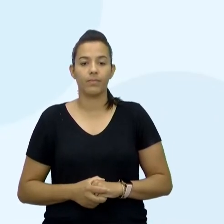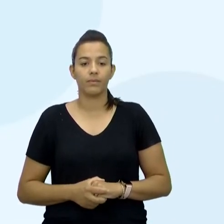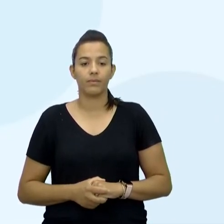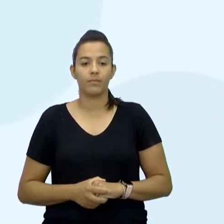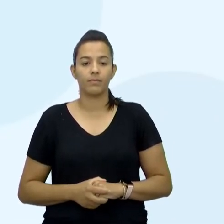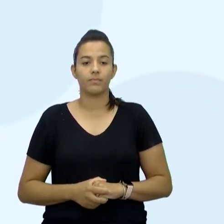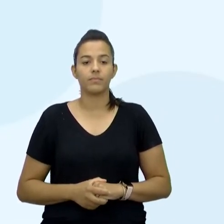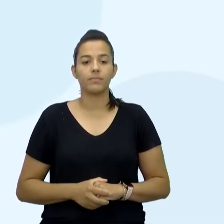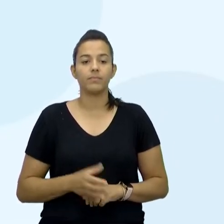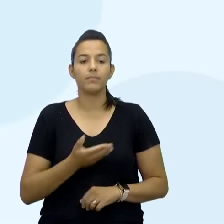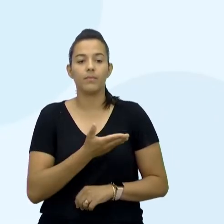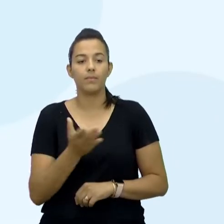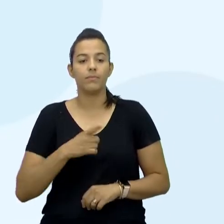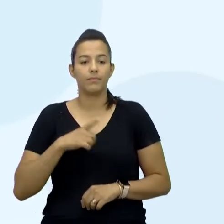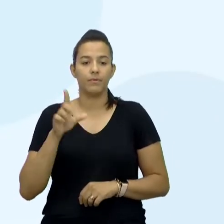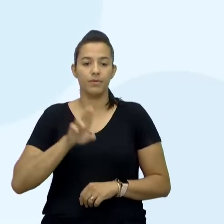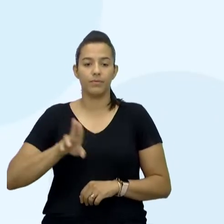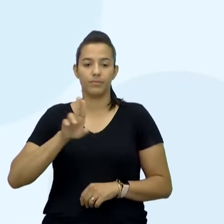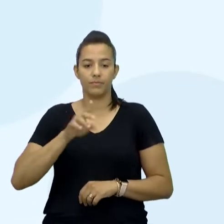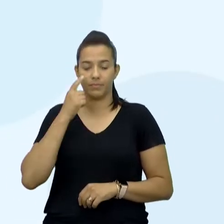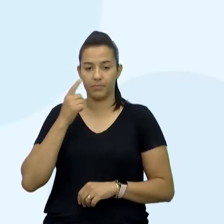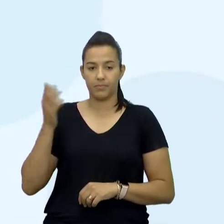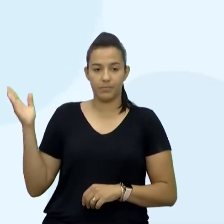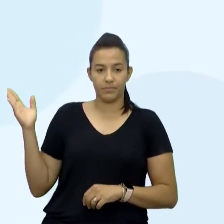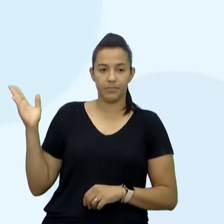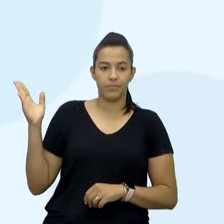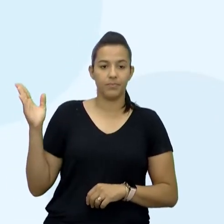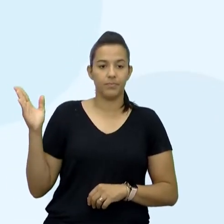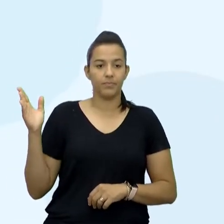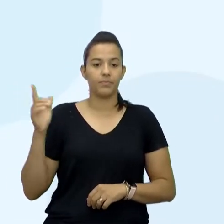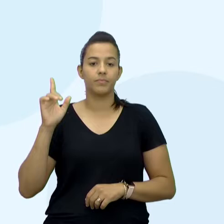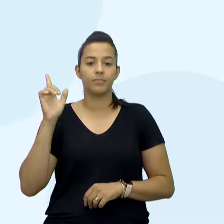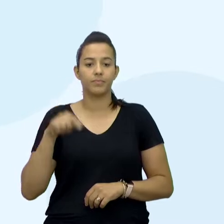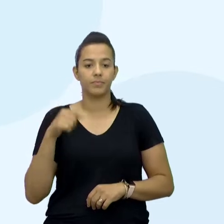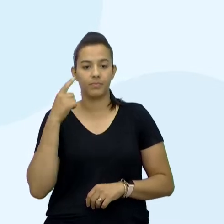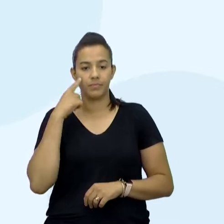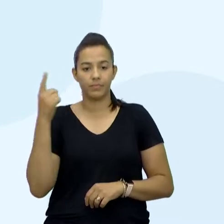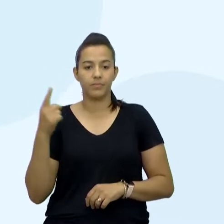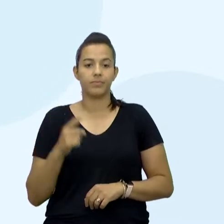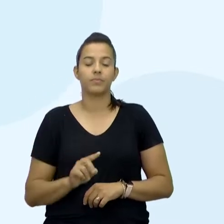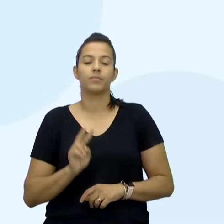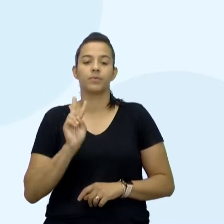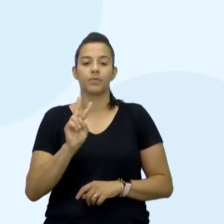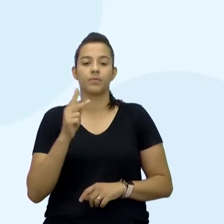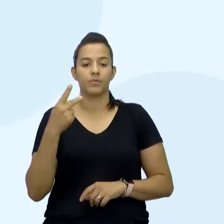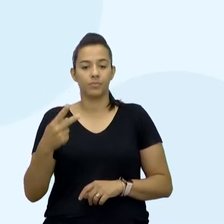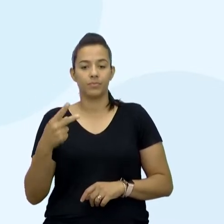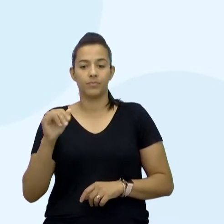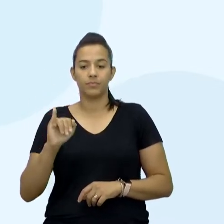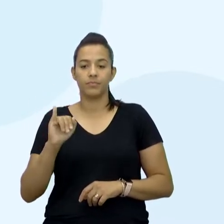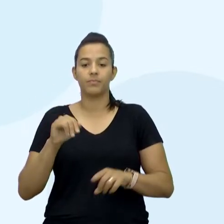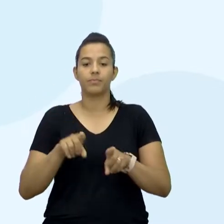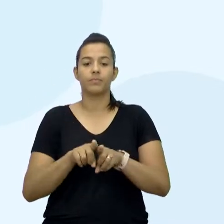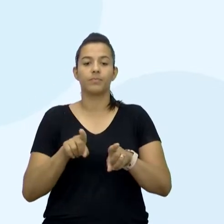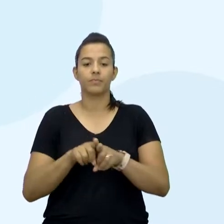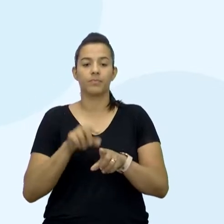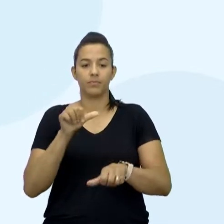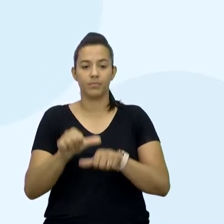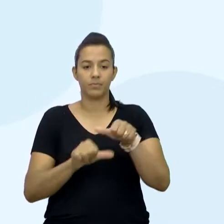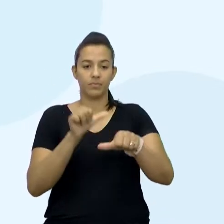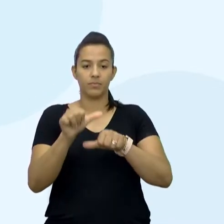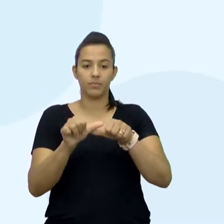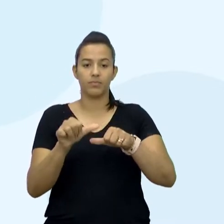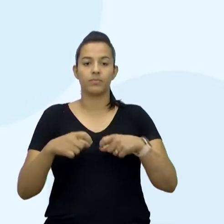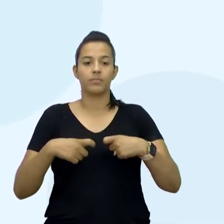Então, vou usar essa equação aqui, ó. Período depende do 2π, raiz quadrada da massa dividido pela constante da